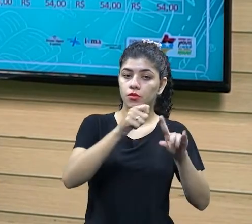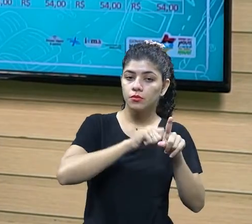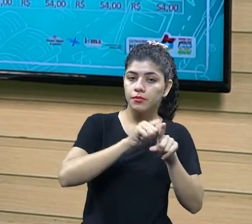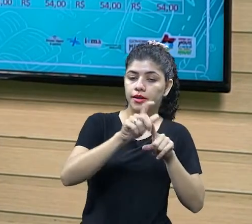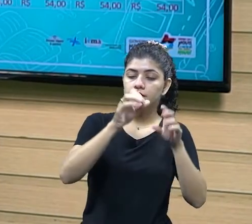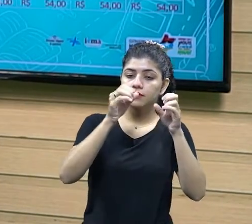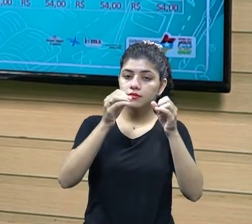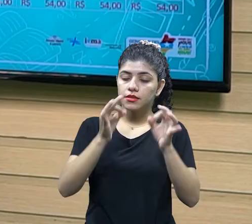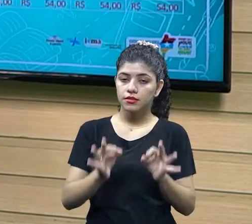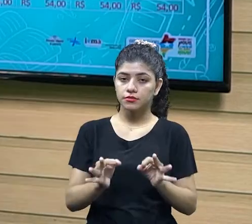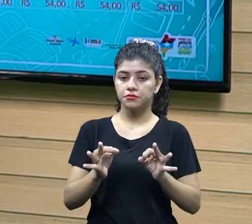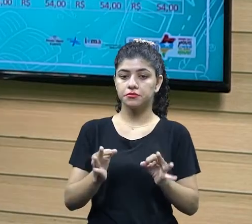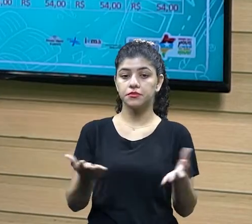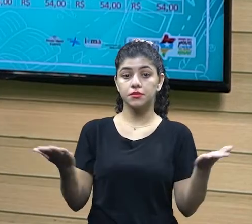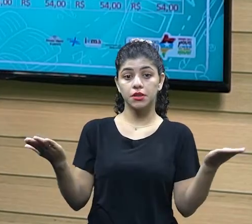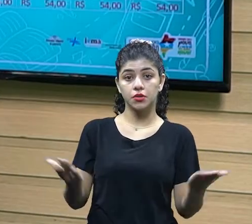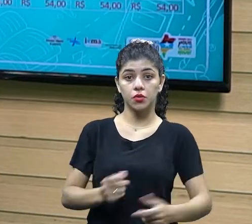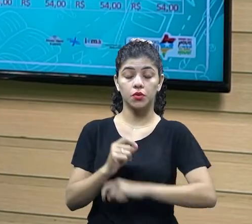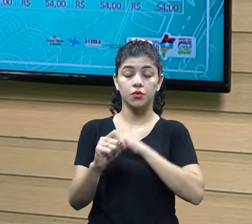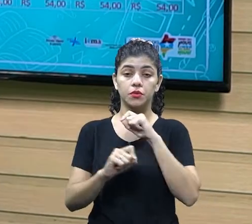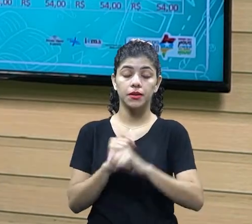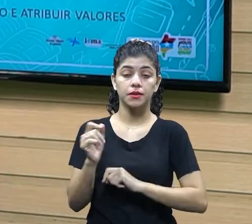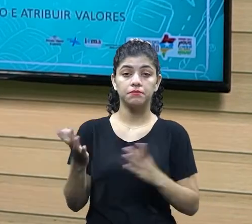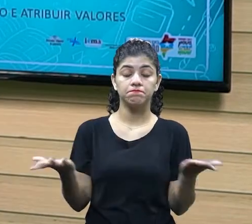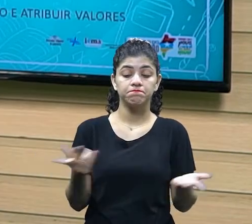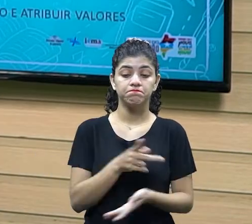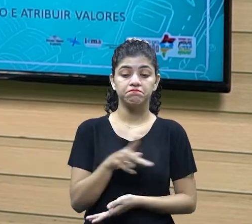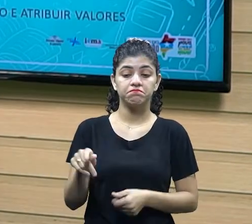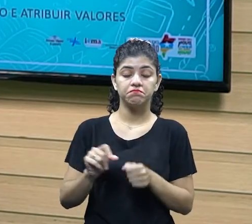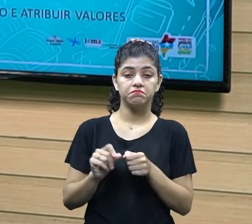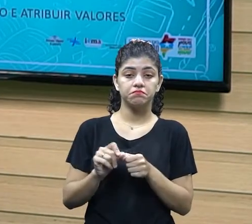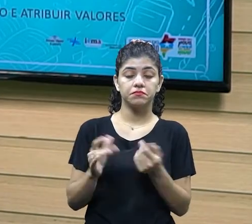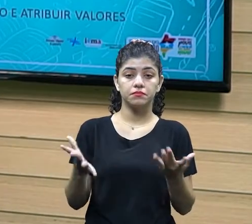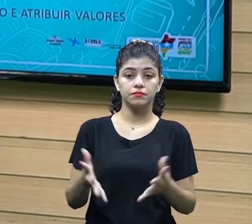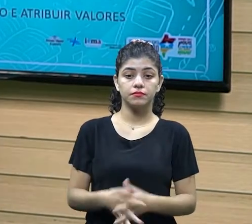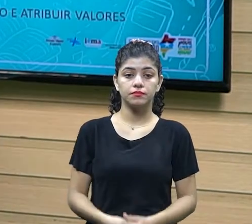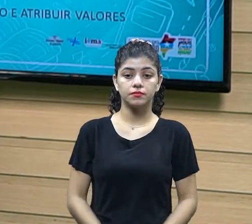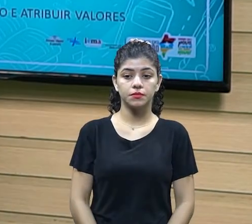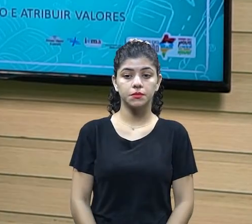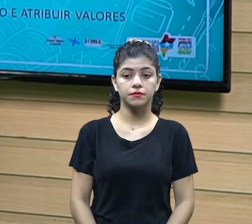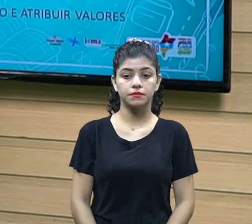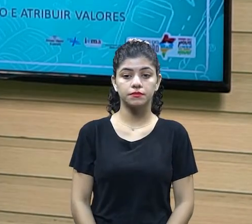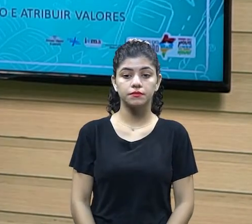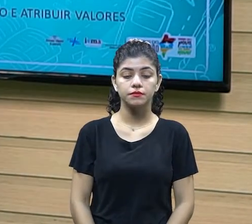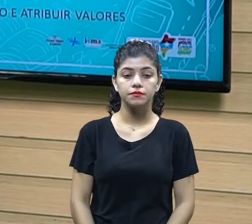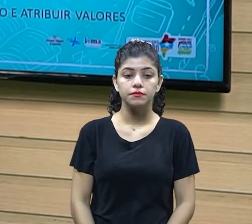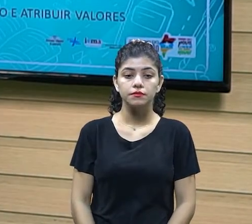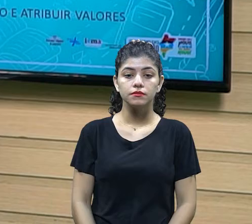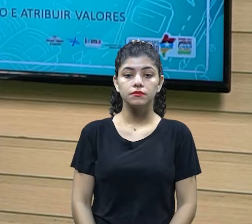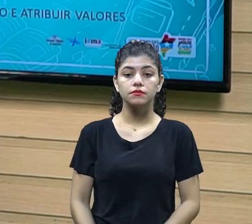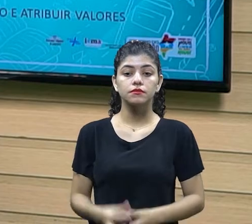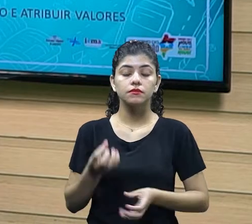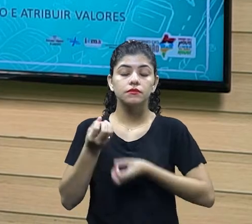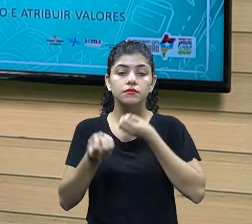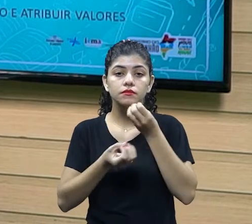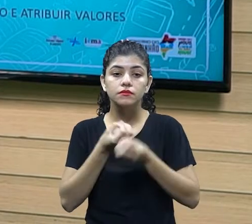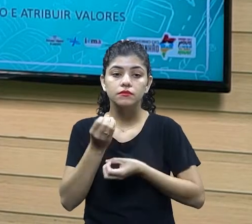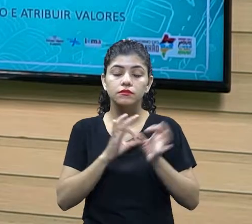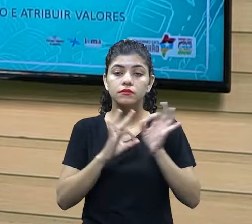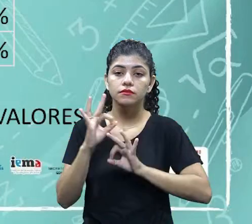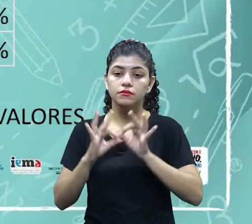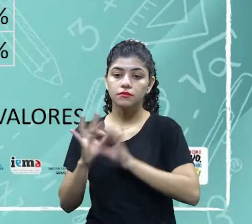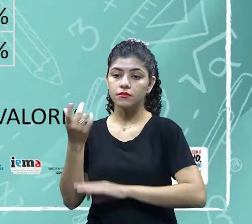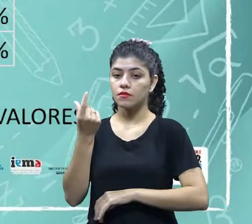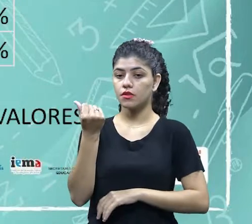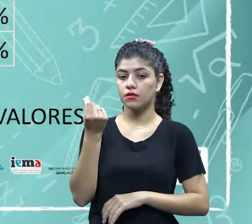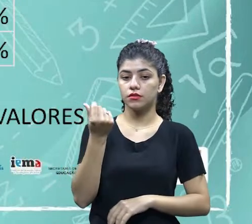certinho na planilha. E agora nós vamos fazer o que, professor? Agora nós vamos ver de que forma ela distribui o seu